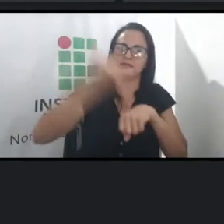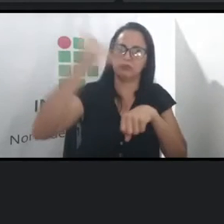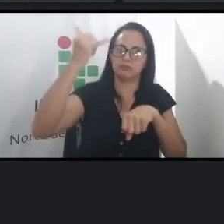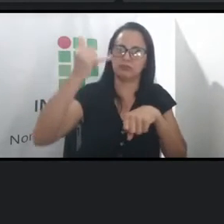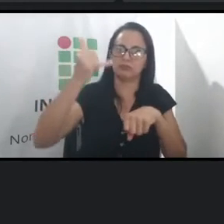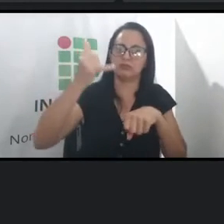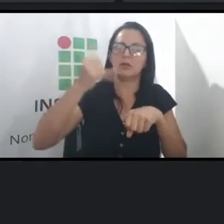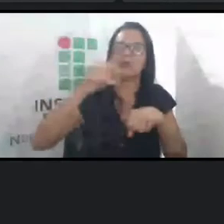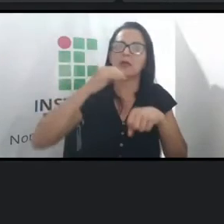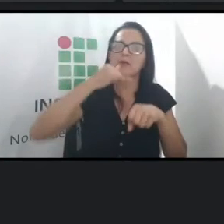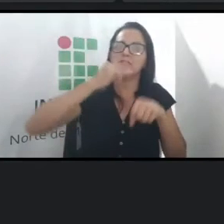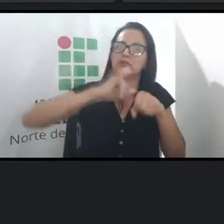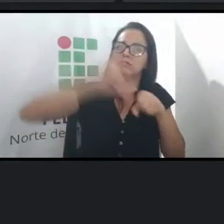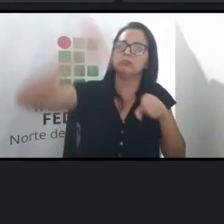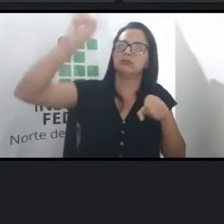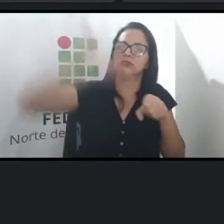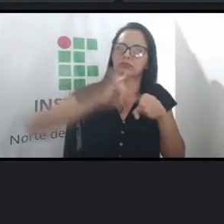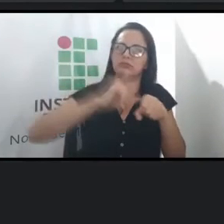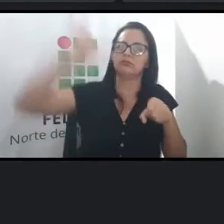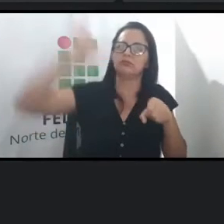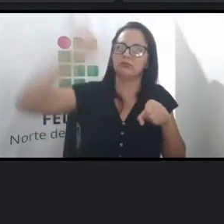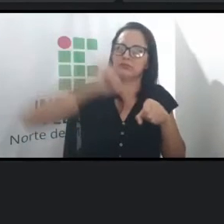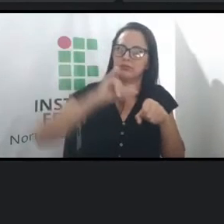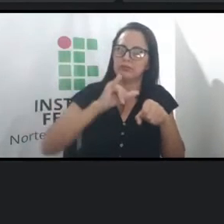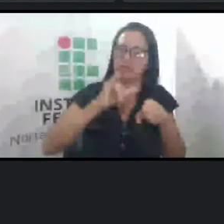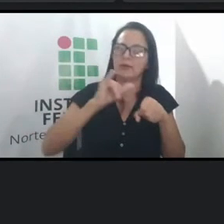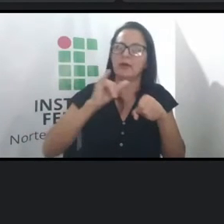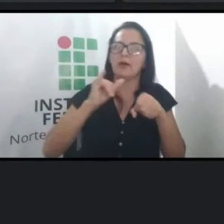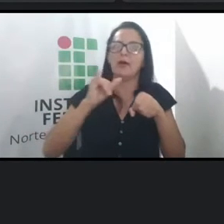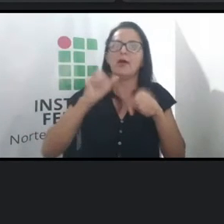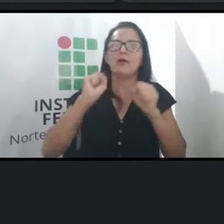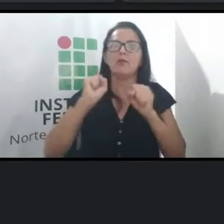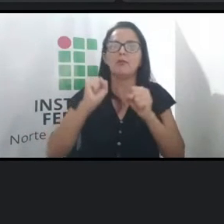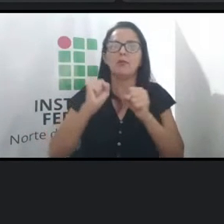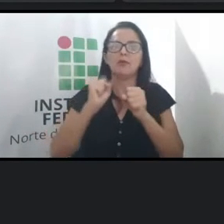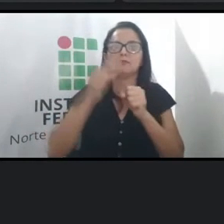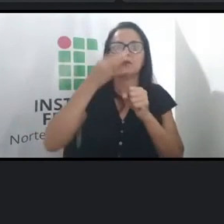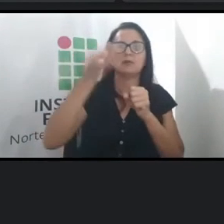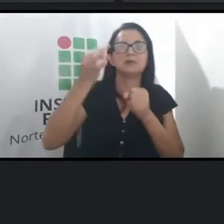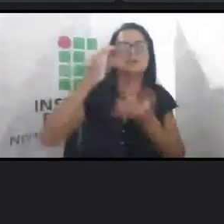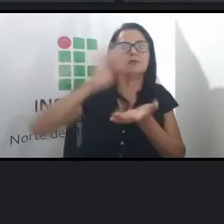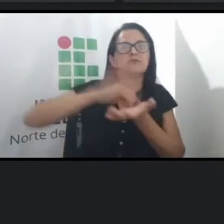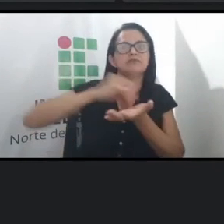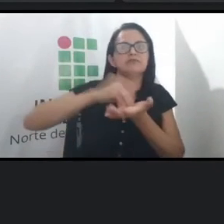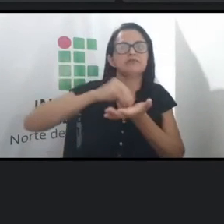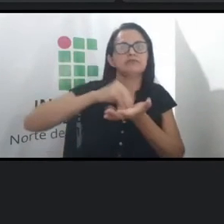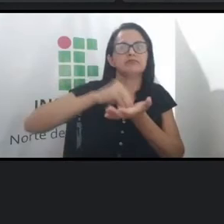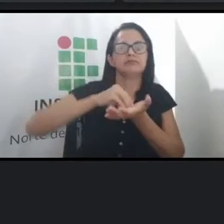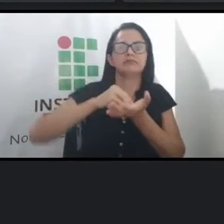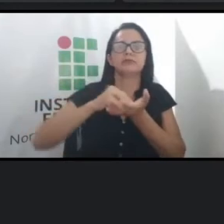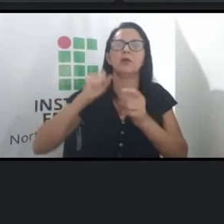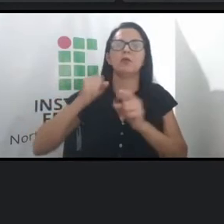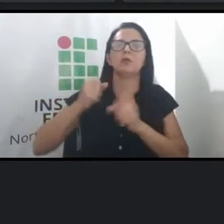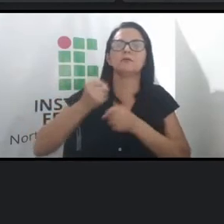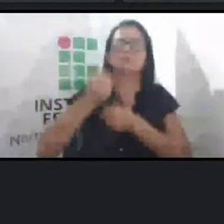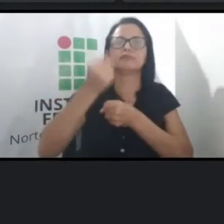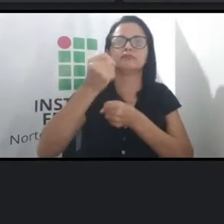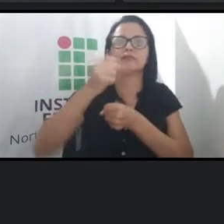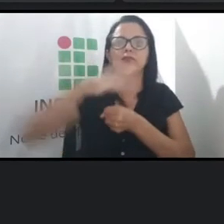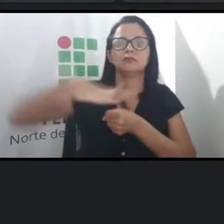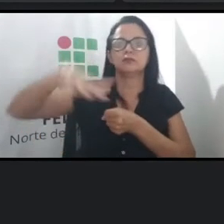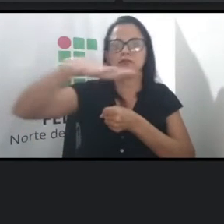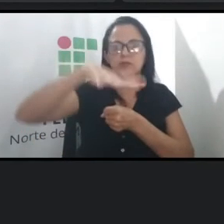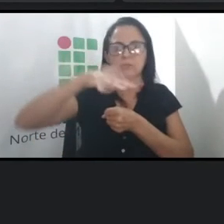eu posso adentrar na zona de risco, romper a rigidez elétrica e sofrer um choque